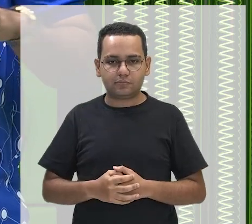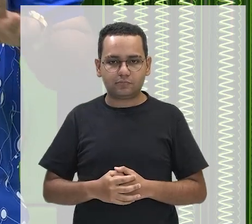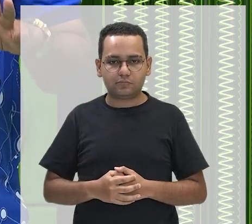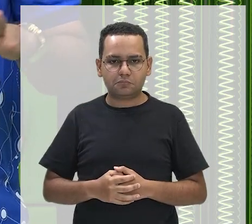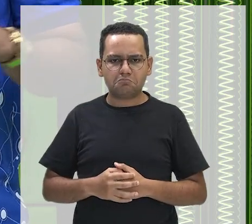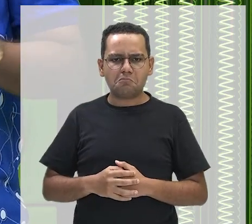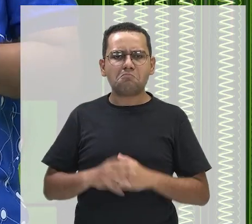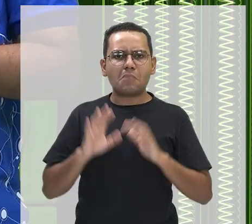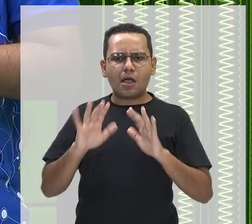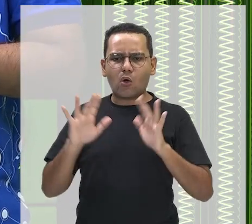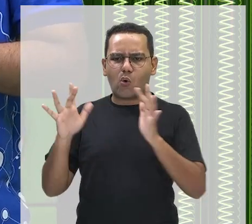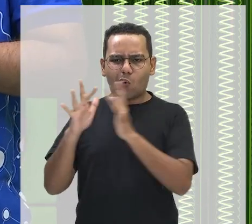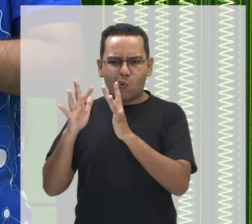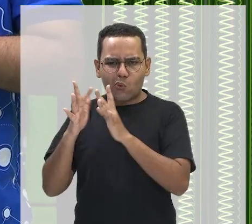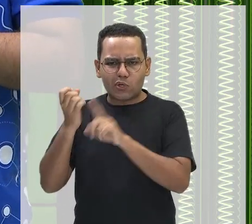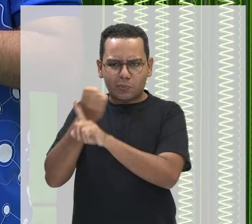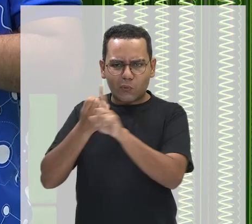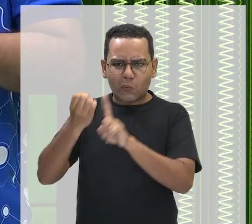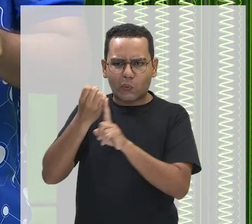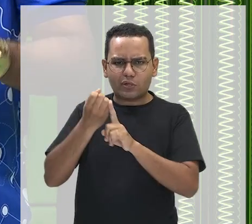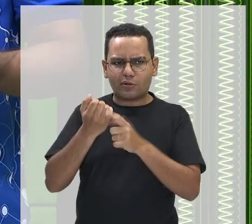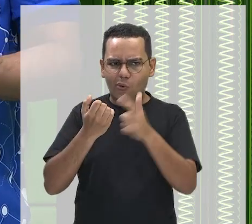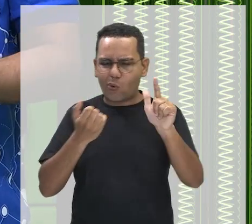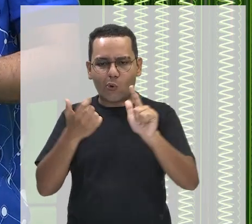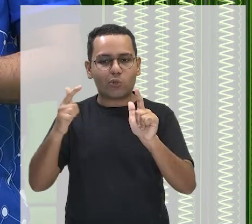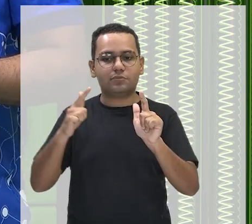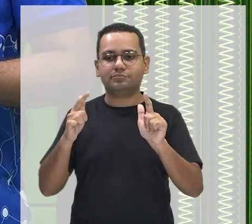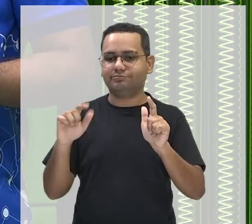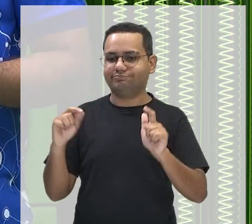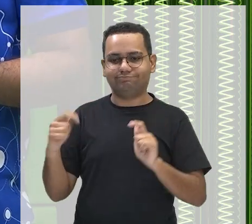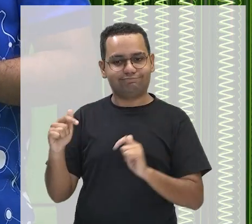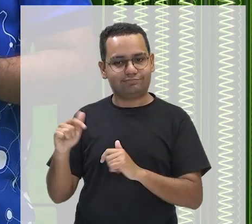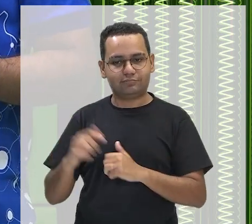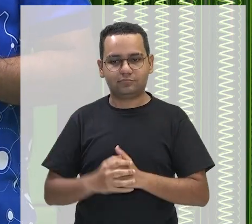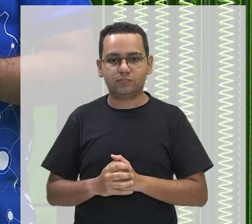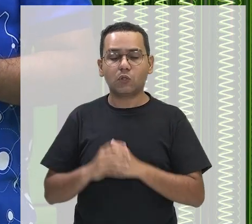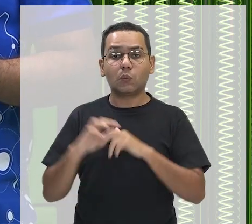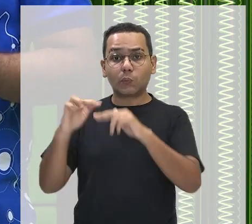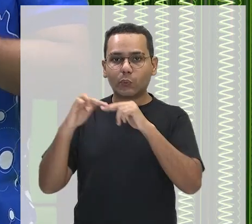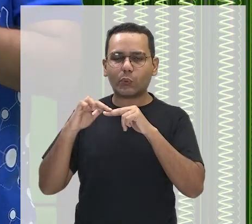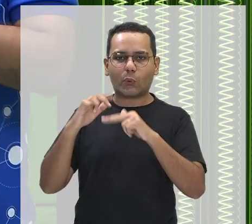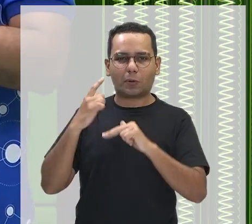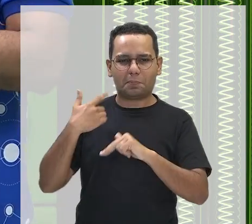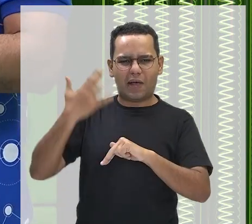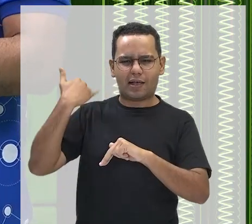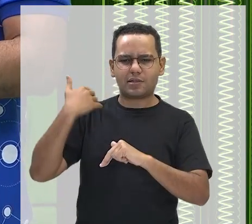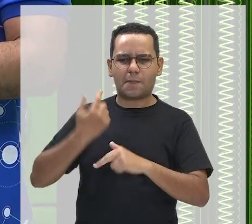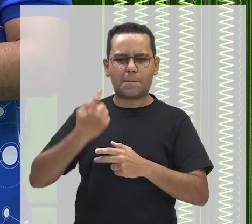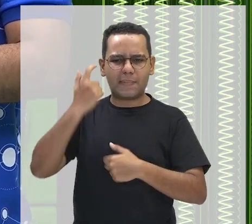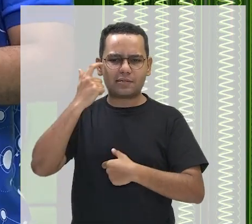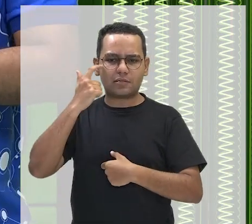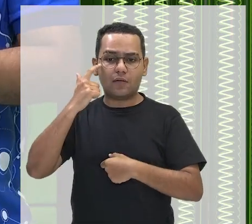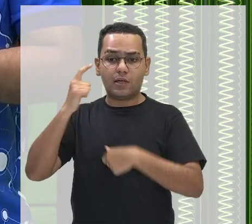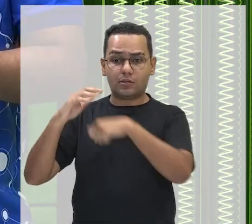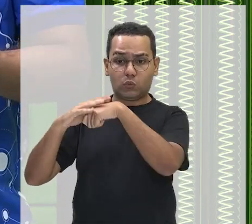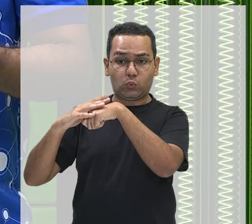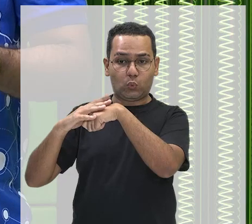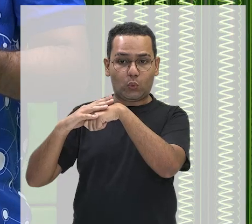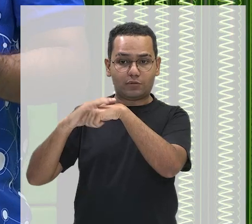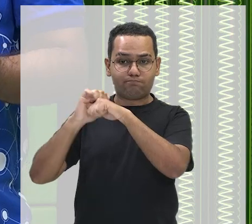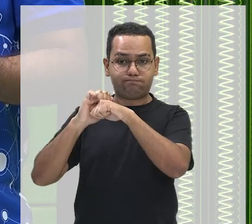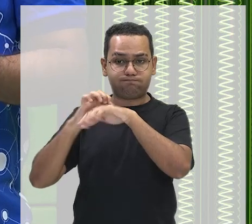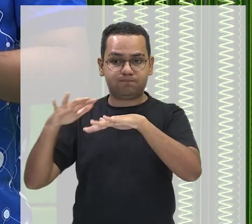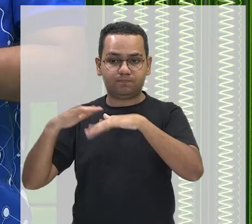para não ter muito contato com a população, né, tendo em vista que era uma doença contagiosa. Então lá em Iranduba, né, nessa região